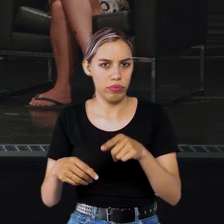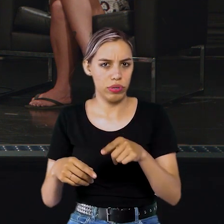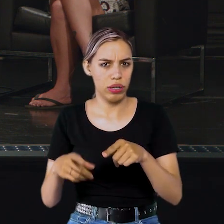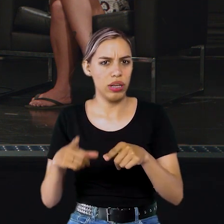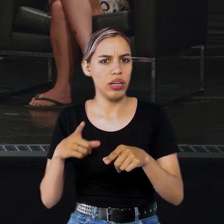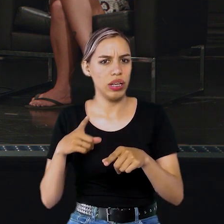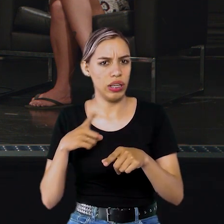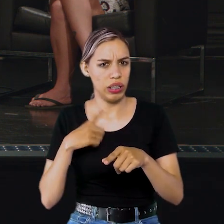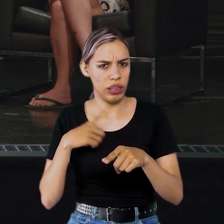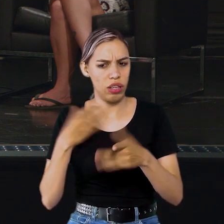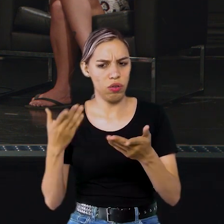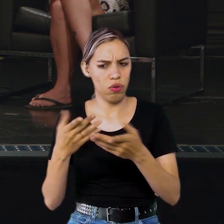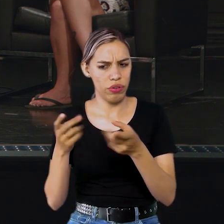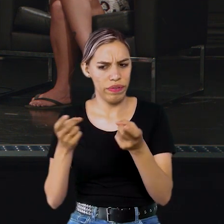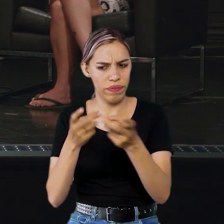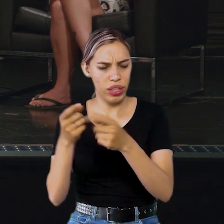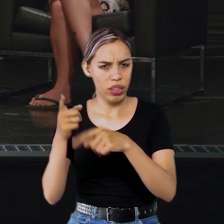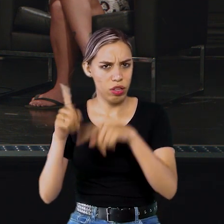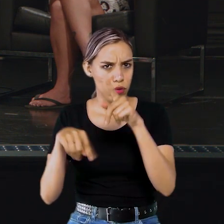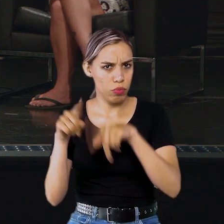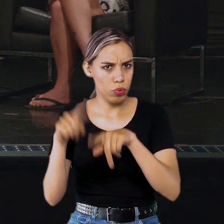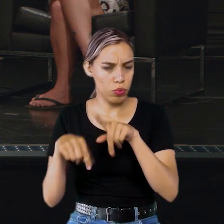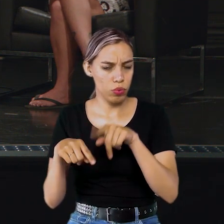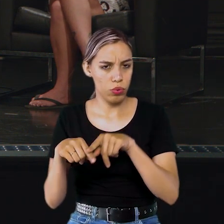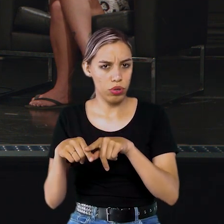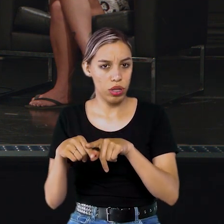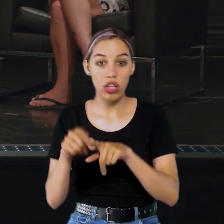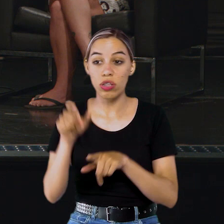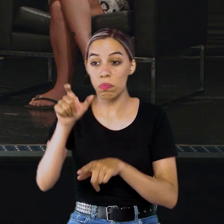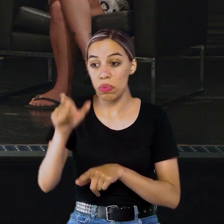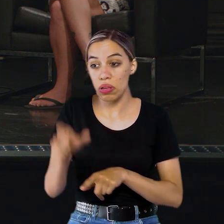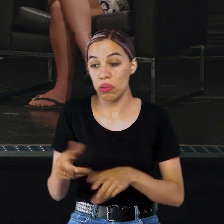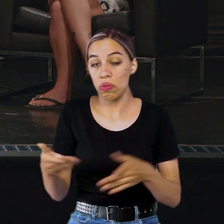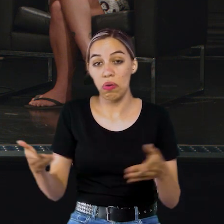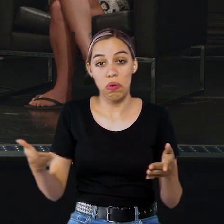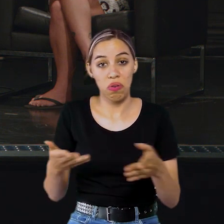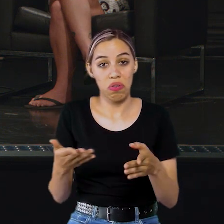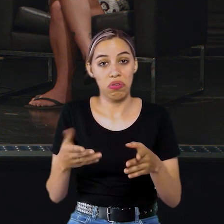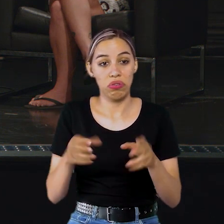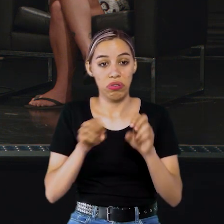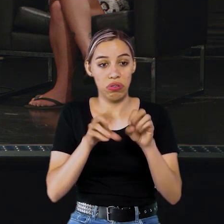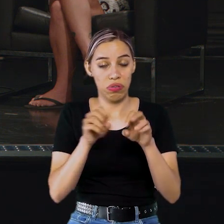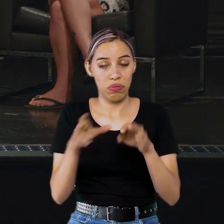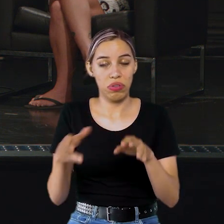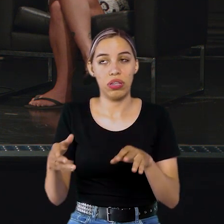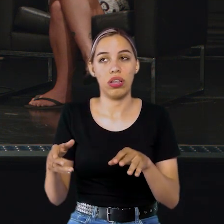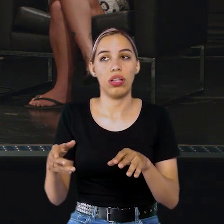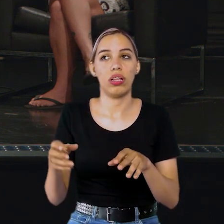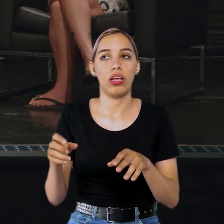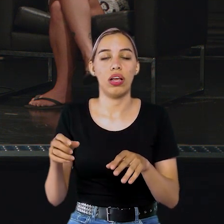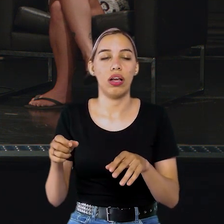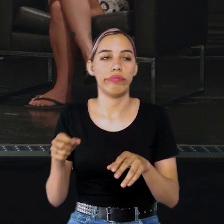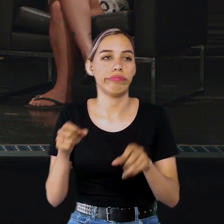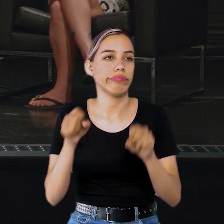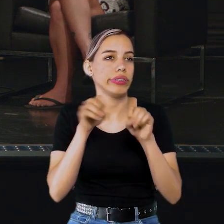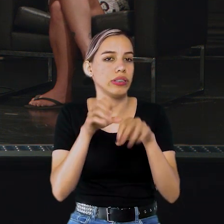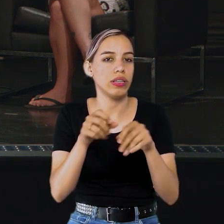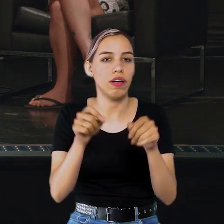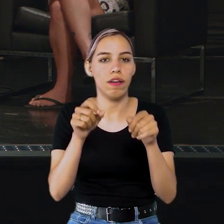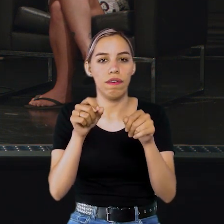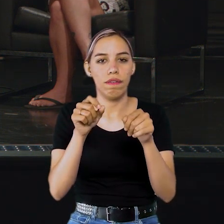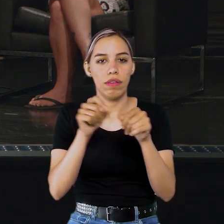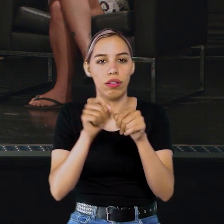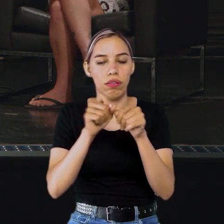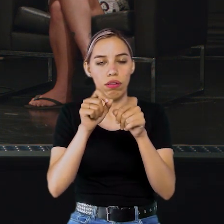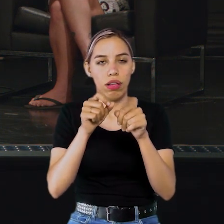comércio xamânico, onde pessoas dão até curso para virar xamã, para virar pajé, para